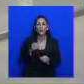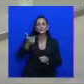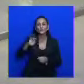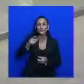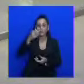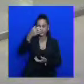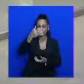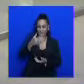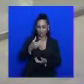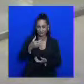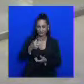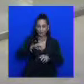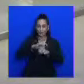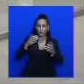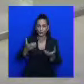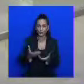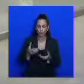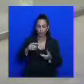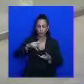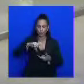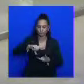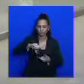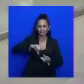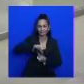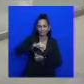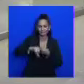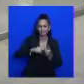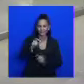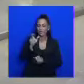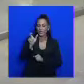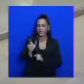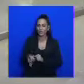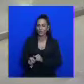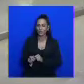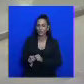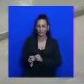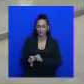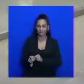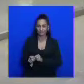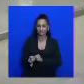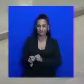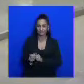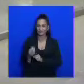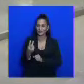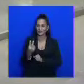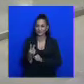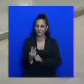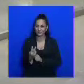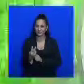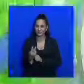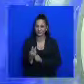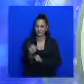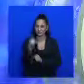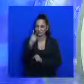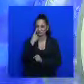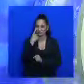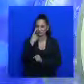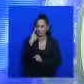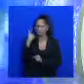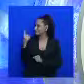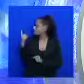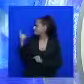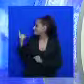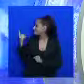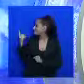no suporte. O globo será identificado agora para o sorteio do número correspondente à coluna número 2. Bola